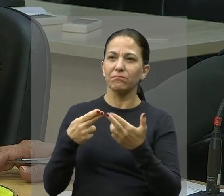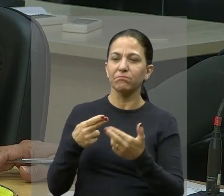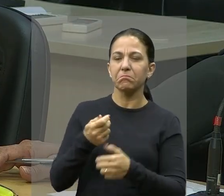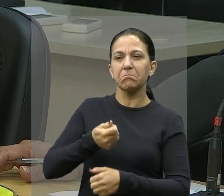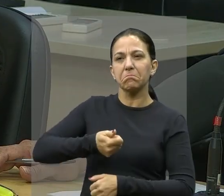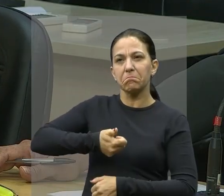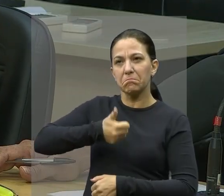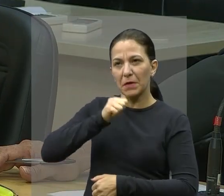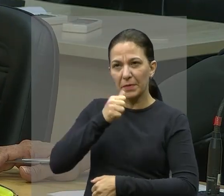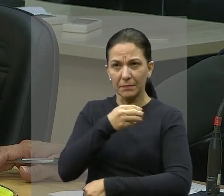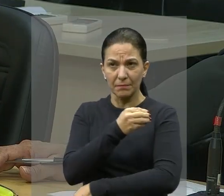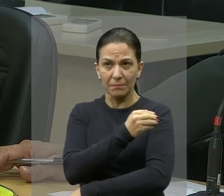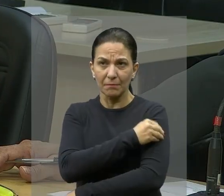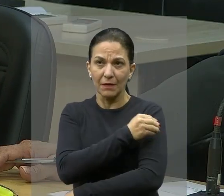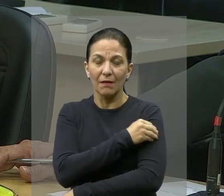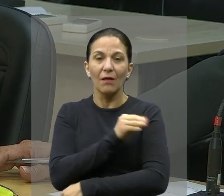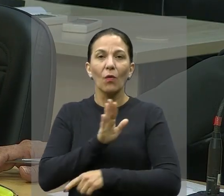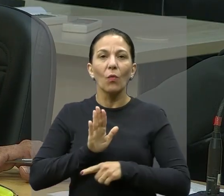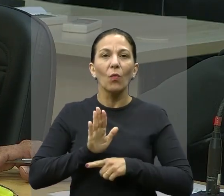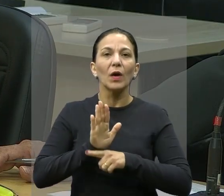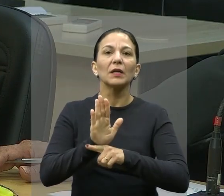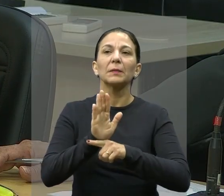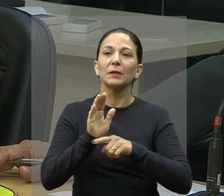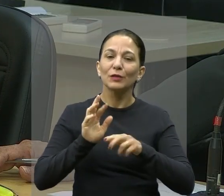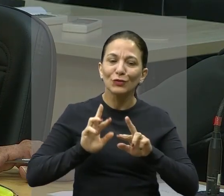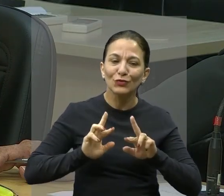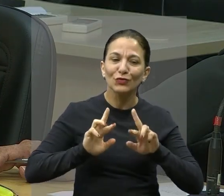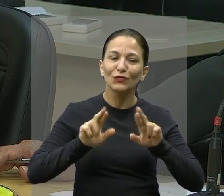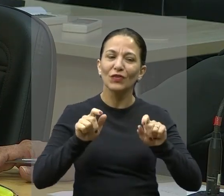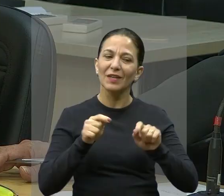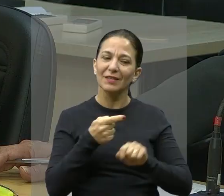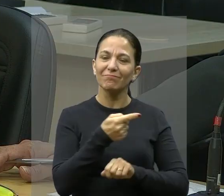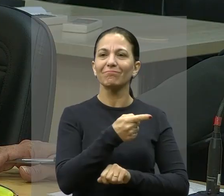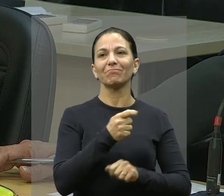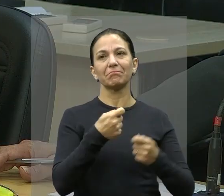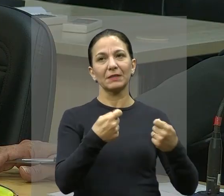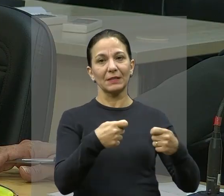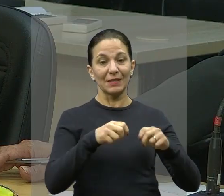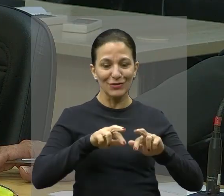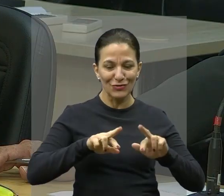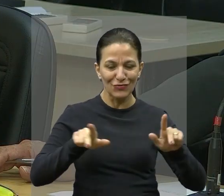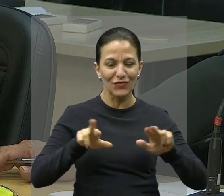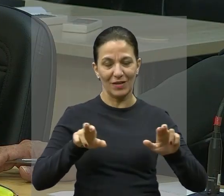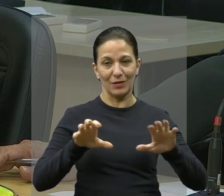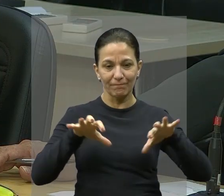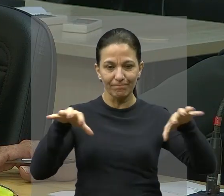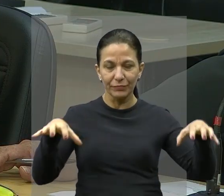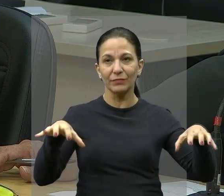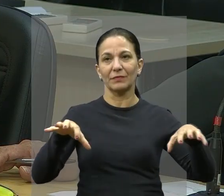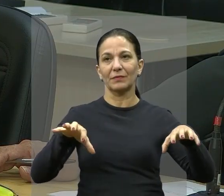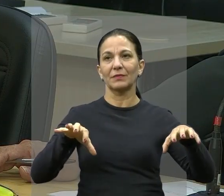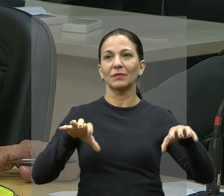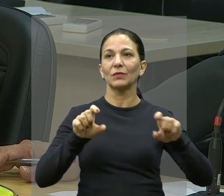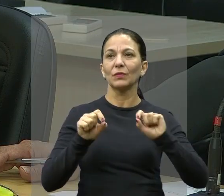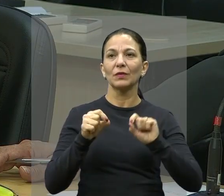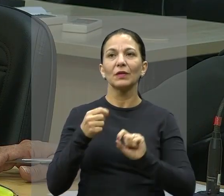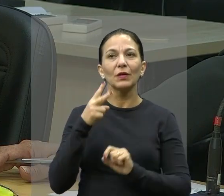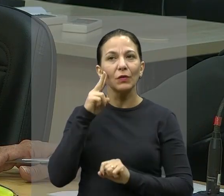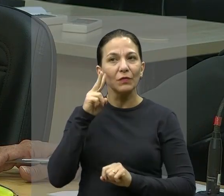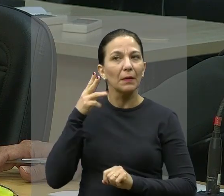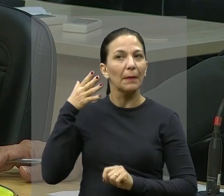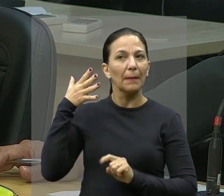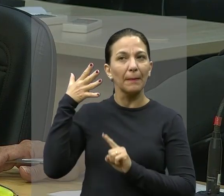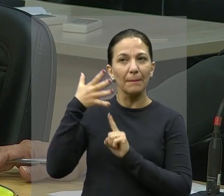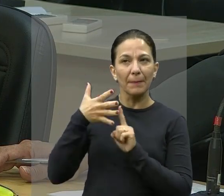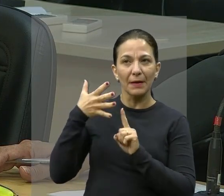de bebida alcoólica, o atendimento ele tem que ser diferente, né? Então, eu até vi uma palestra do